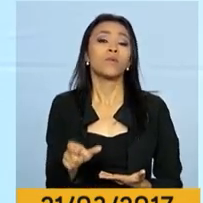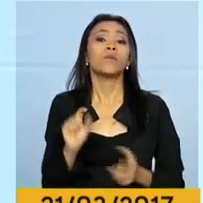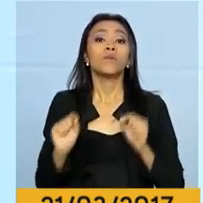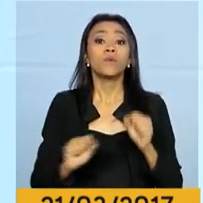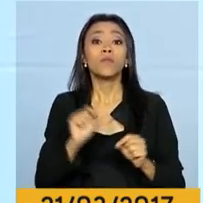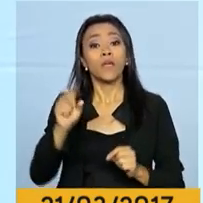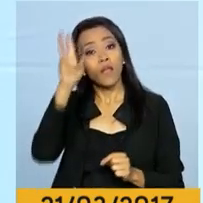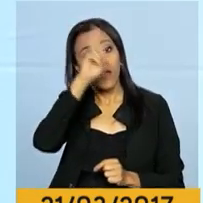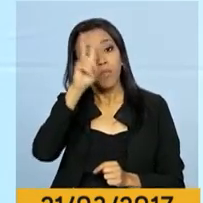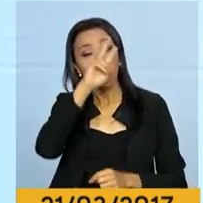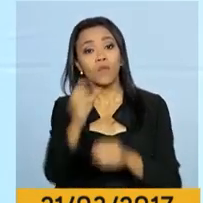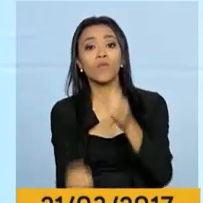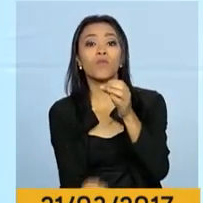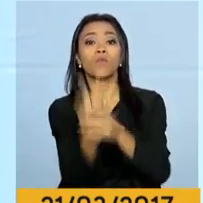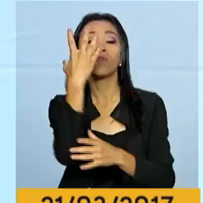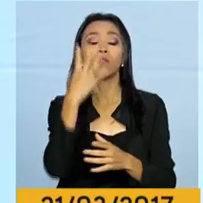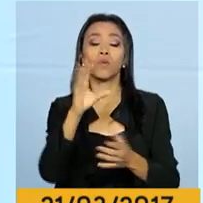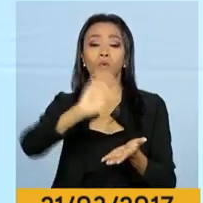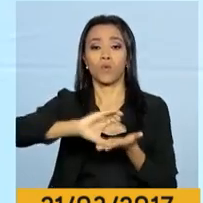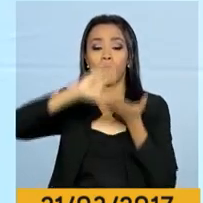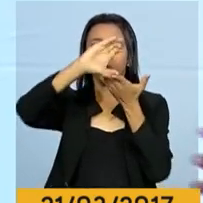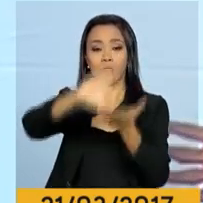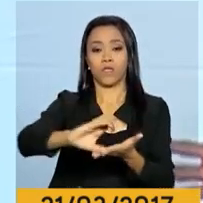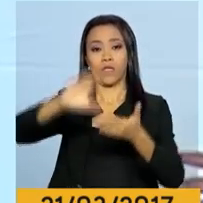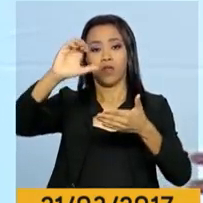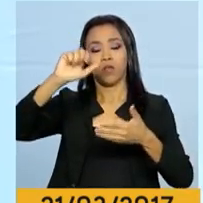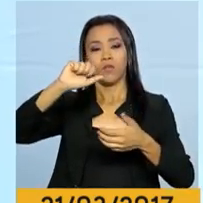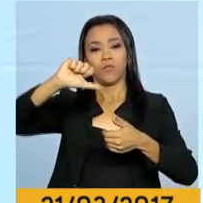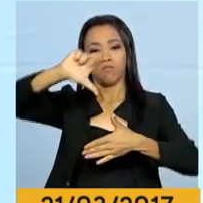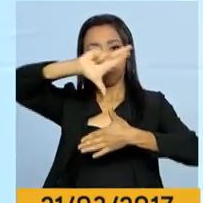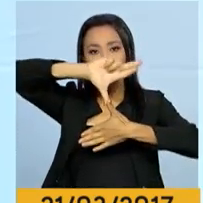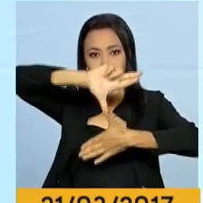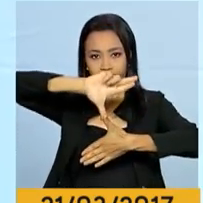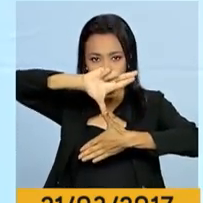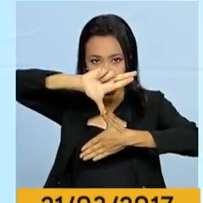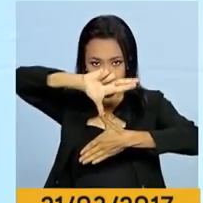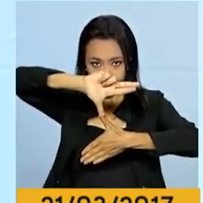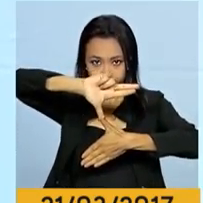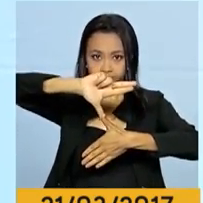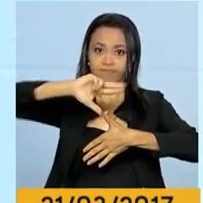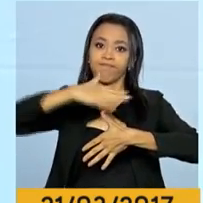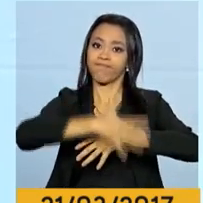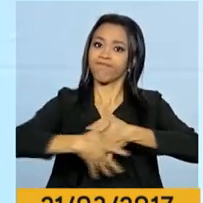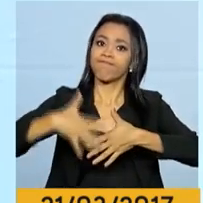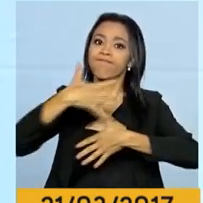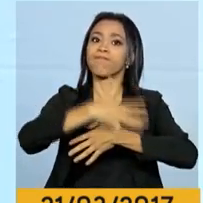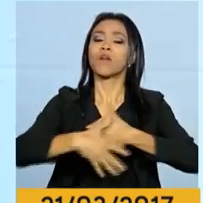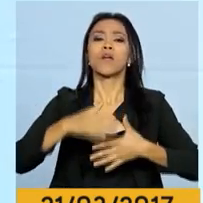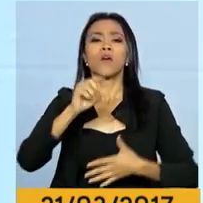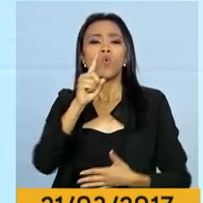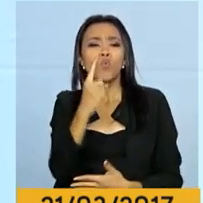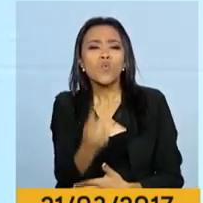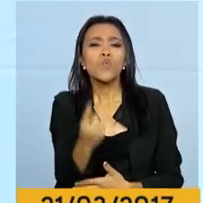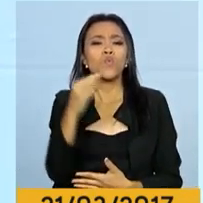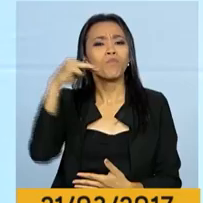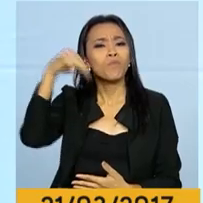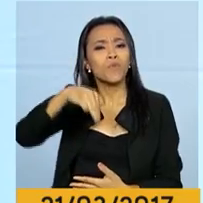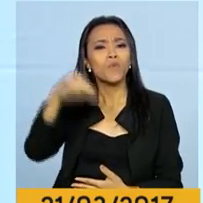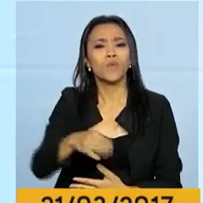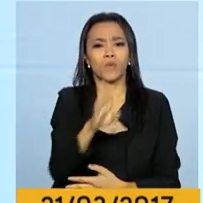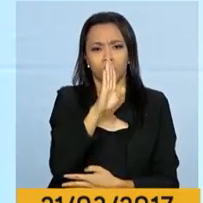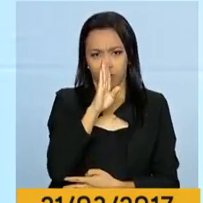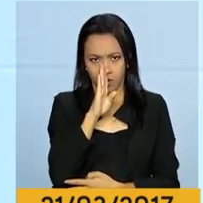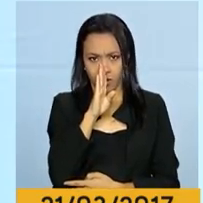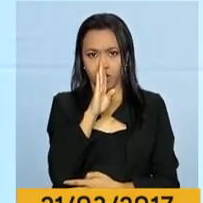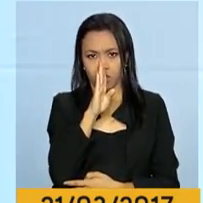do fundador do Conselho das Américas, né? Já se lhe dedicou um minuto de silêncio, mas eu quero reiterar